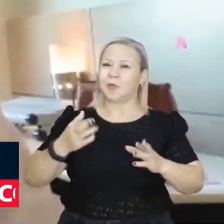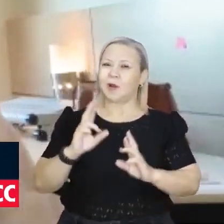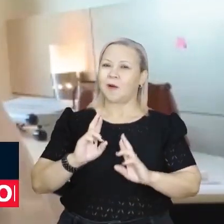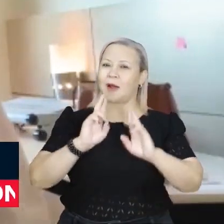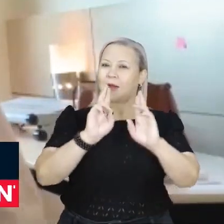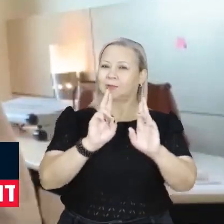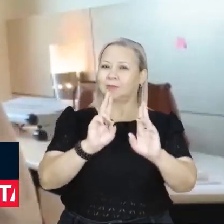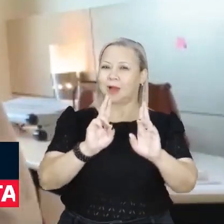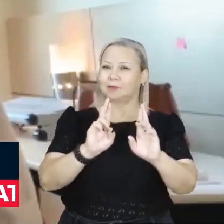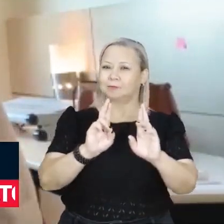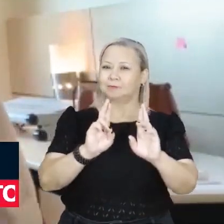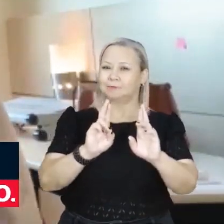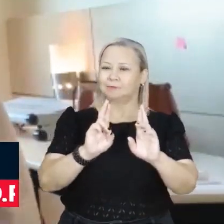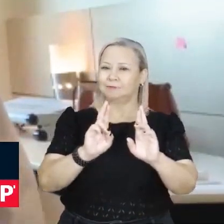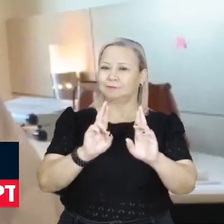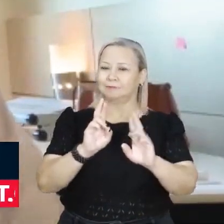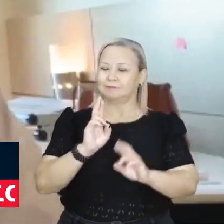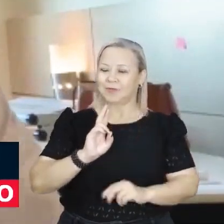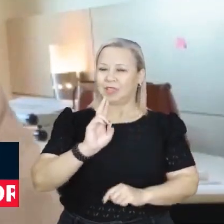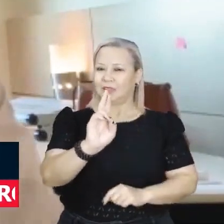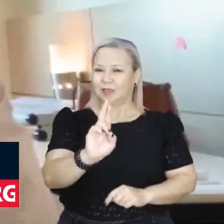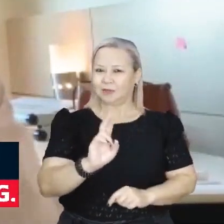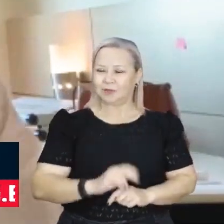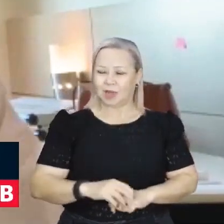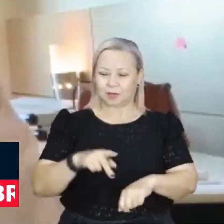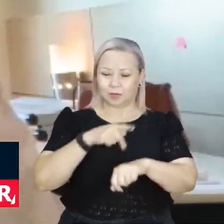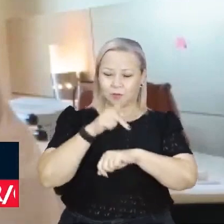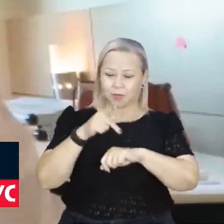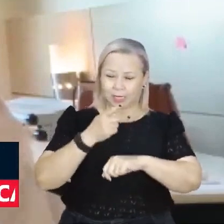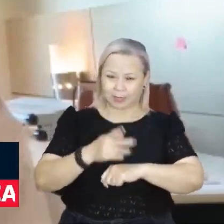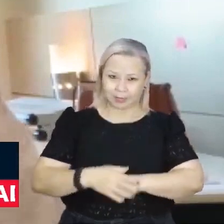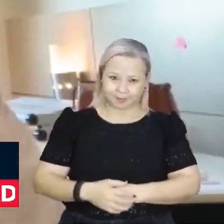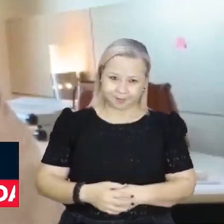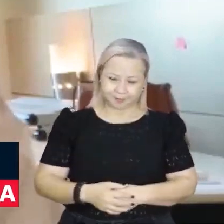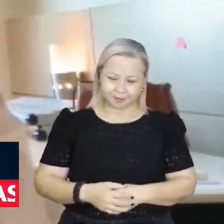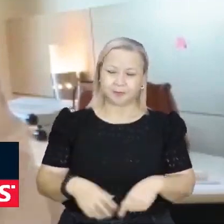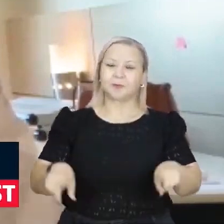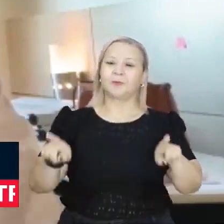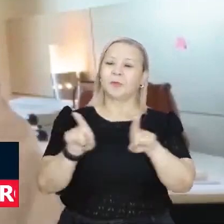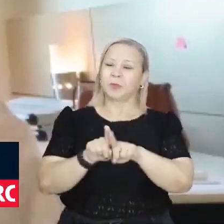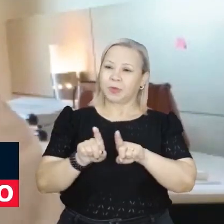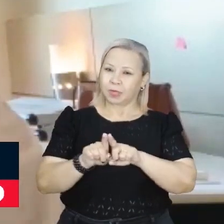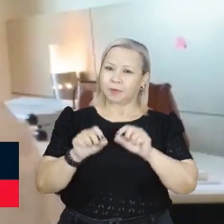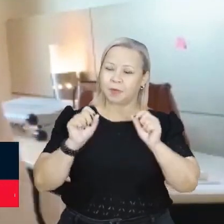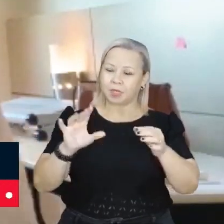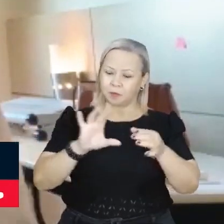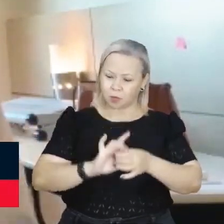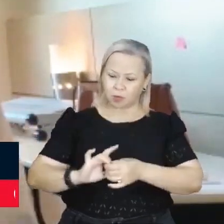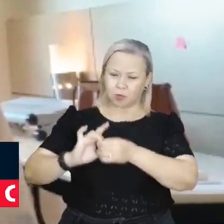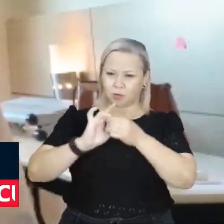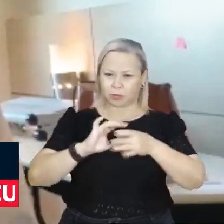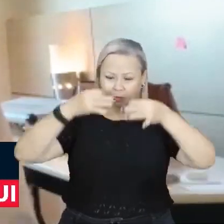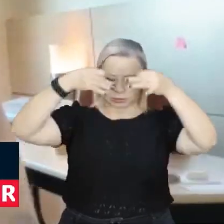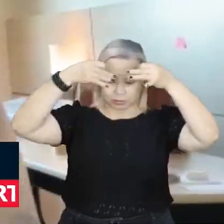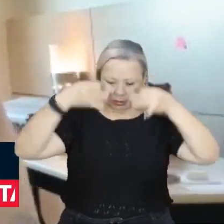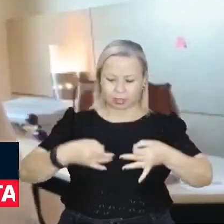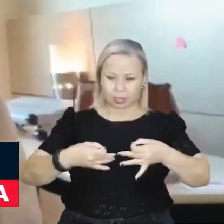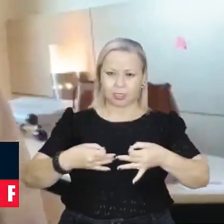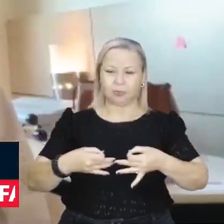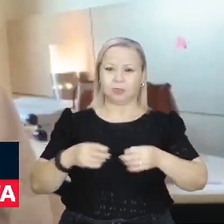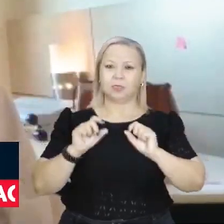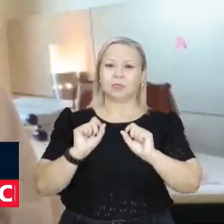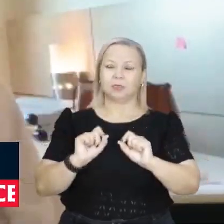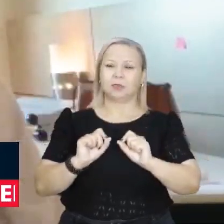do país. Eu também aqui reúno a convicção de